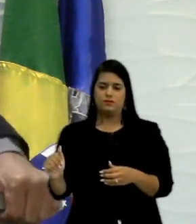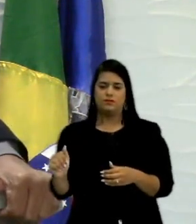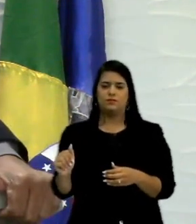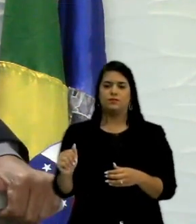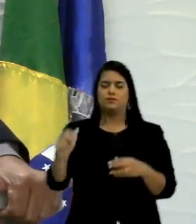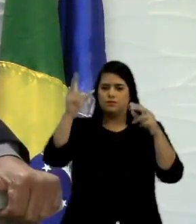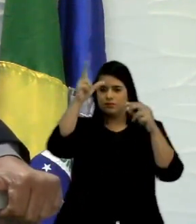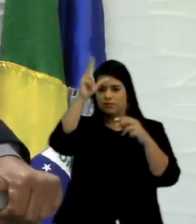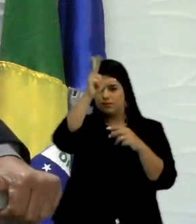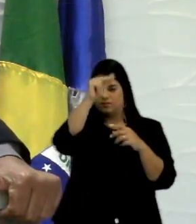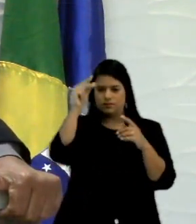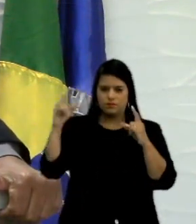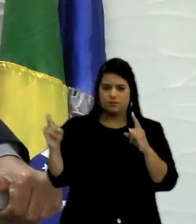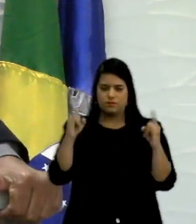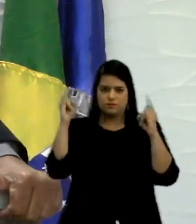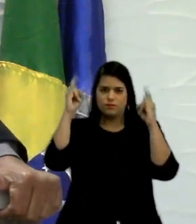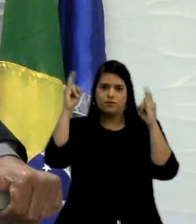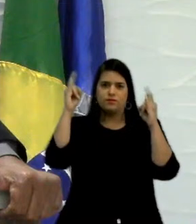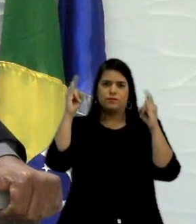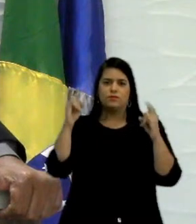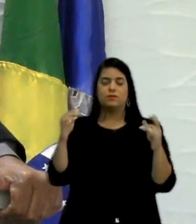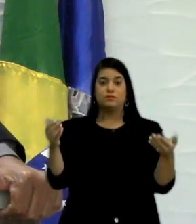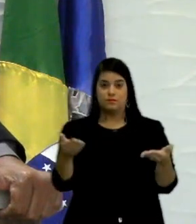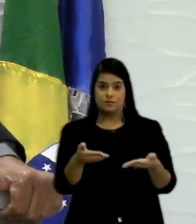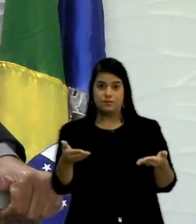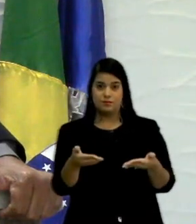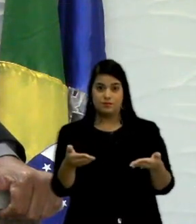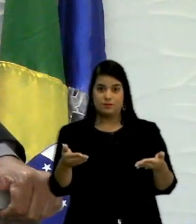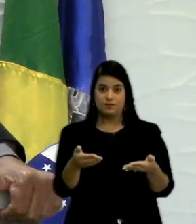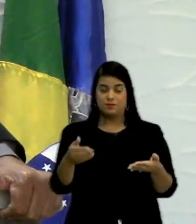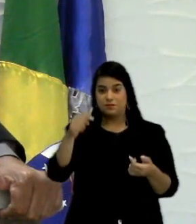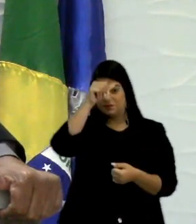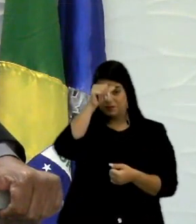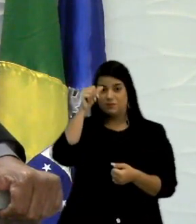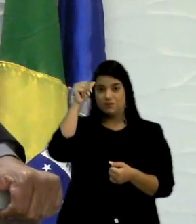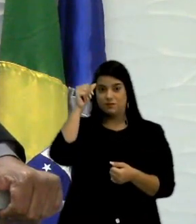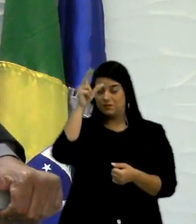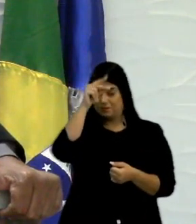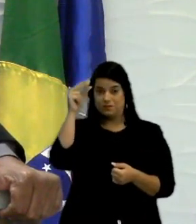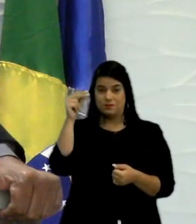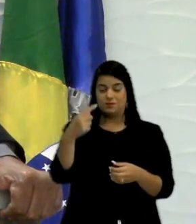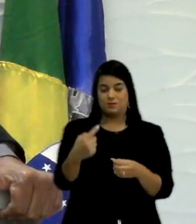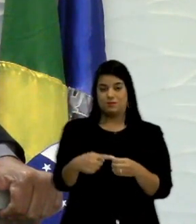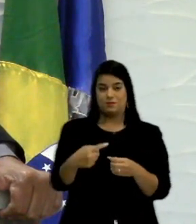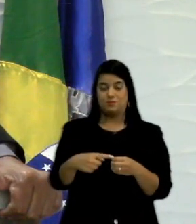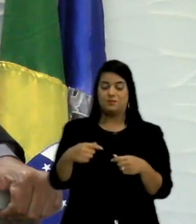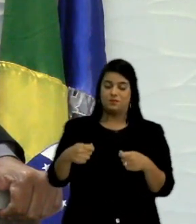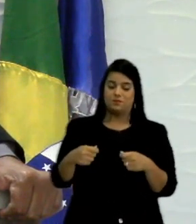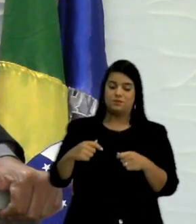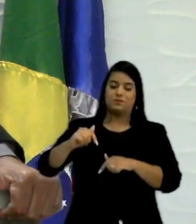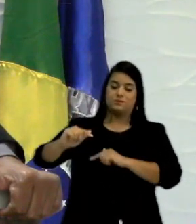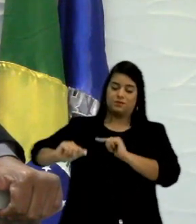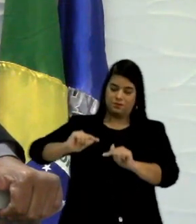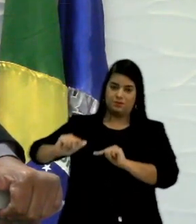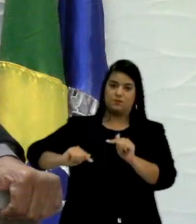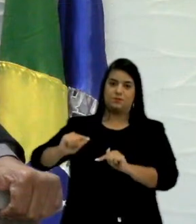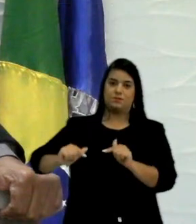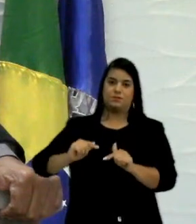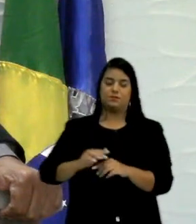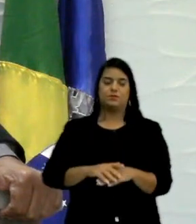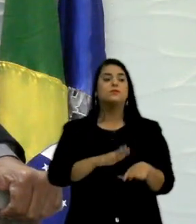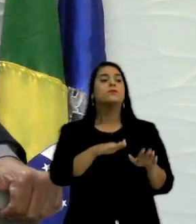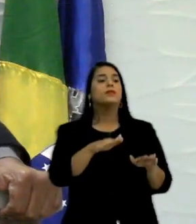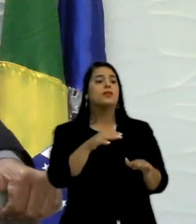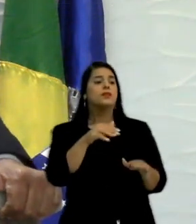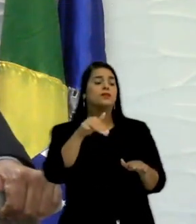Eu já fiz minha parte. Agora, partico agora para Alexandre Baté, que ele é o prefeito da cidade, que tem que trabalhar bem. Ô, dona Macedo, a senhora